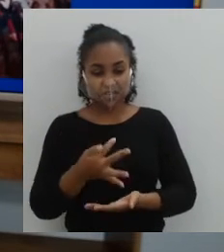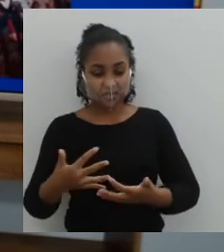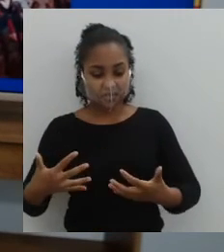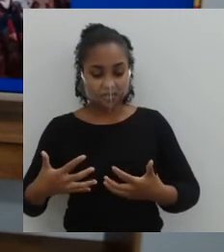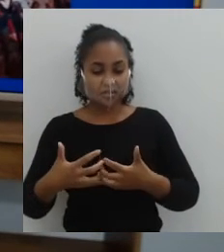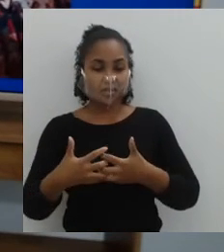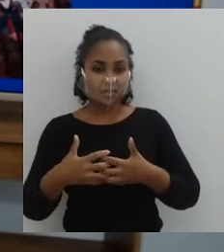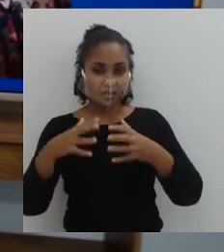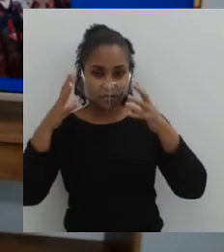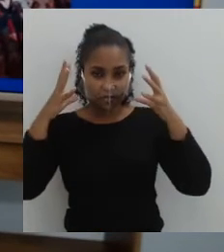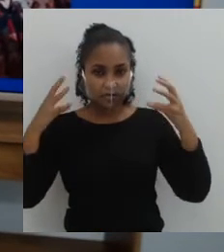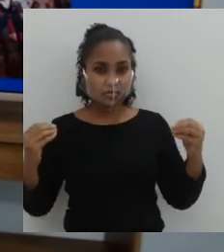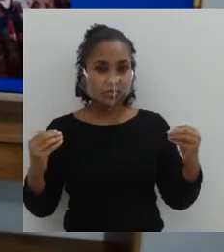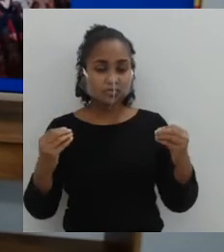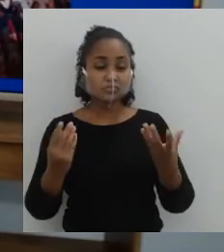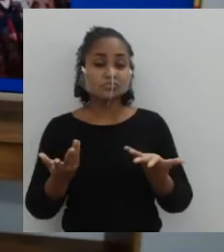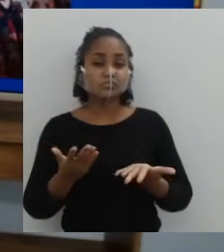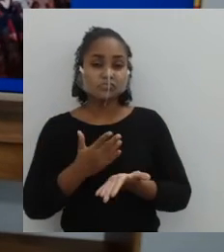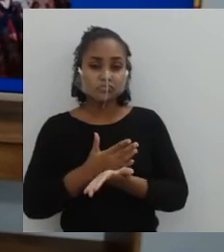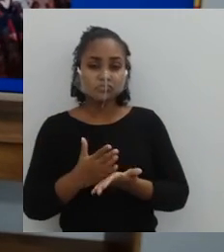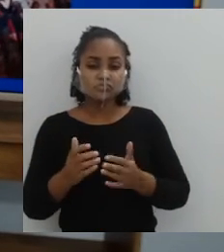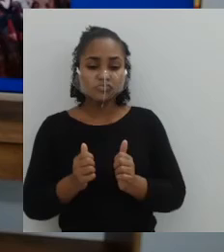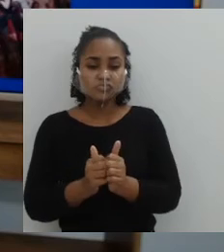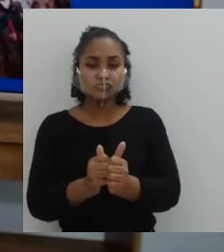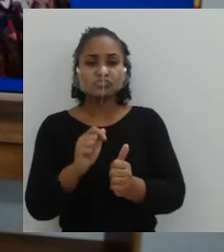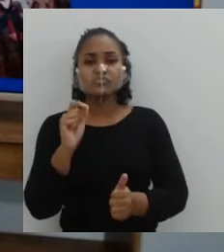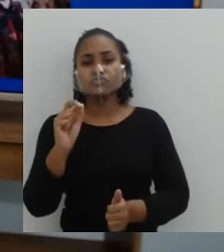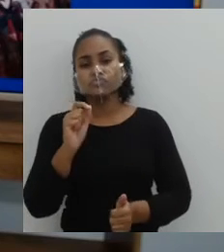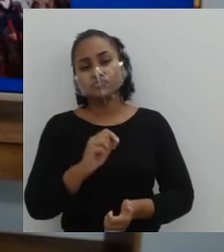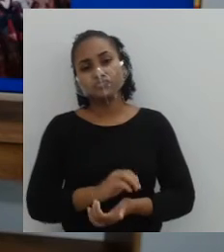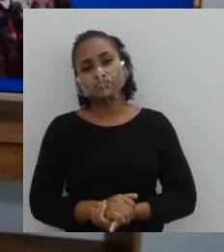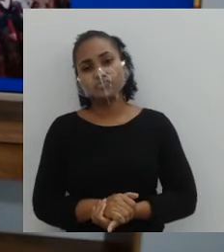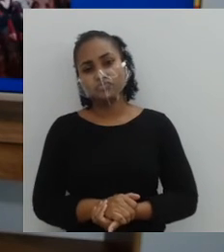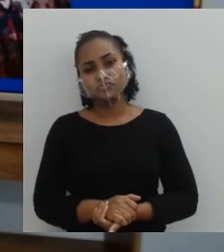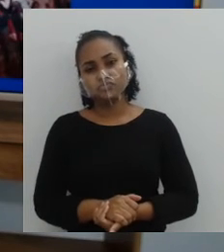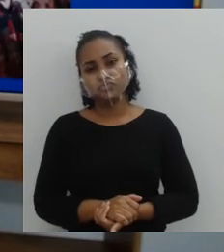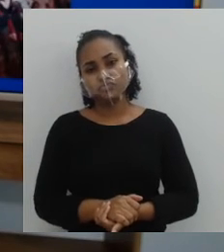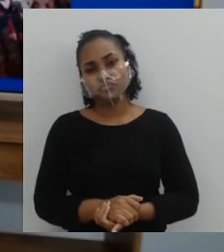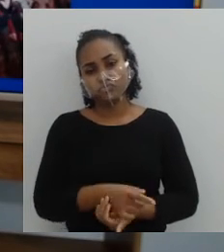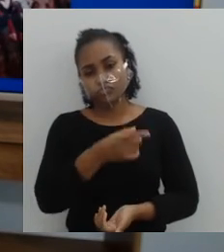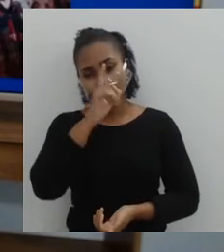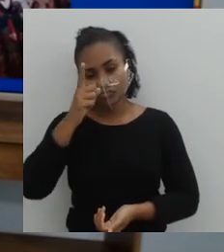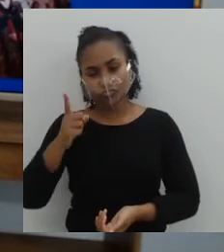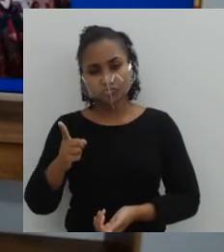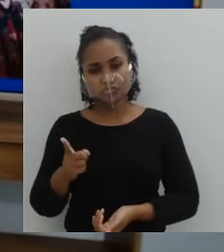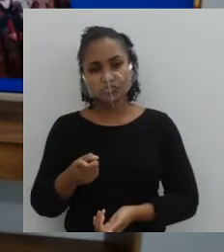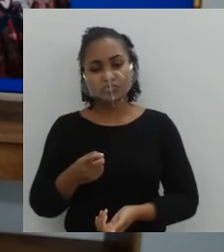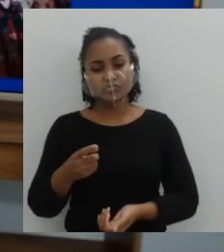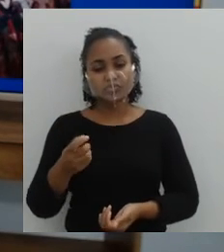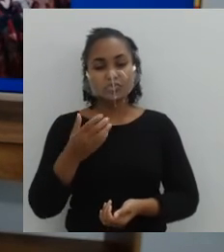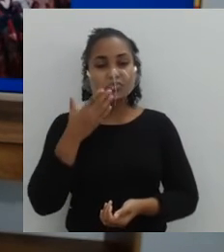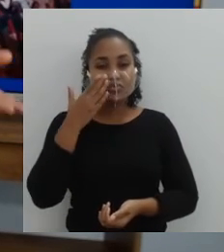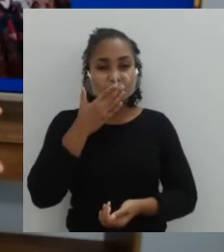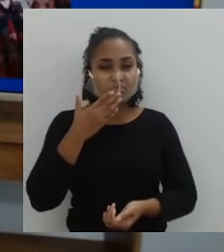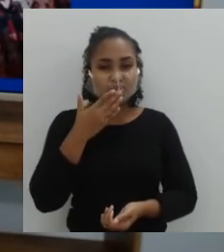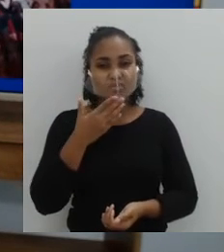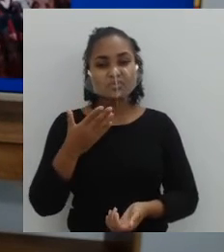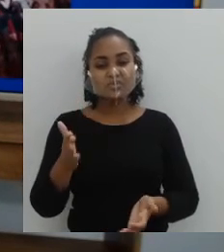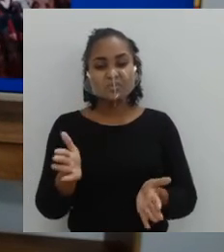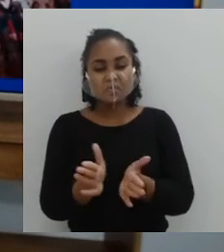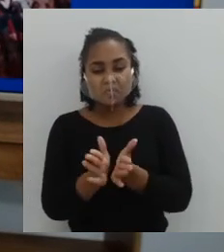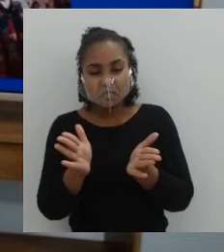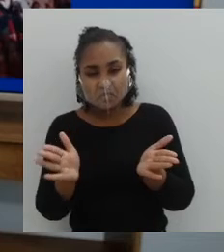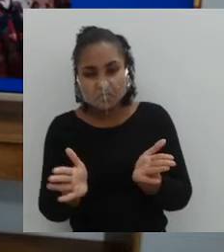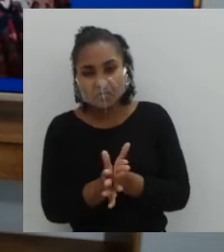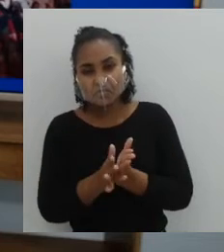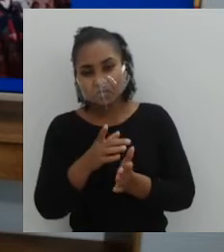holandeses. E aí ele chega junto com os donos de engenho. Ah, mas os donos de engenhos estão falidos,